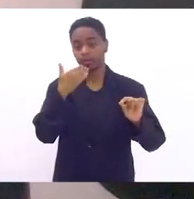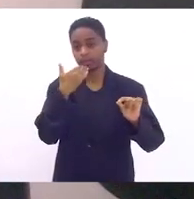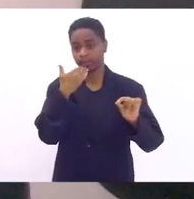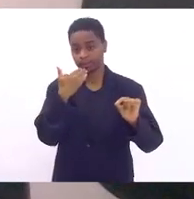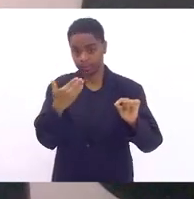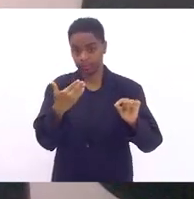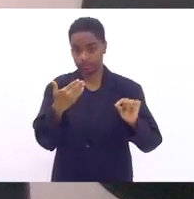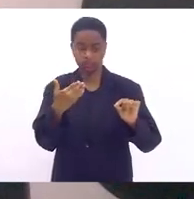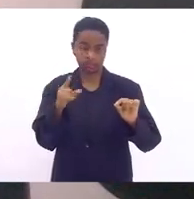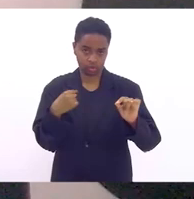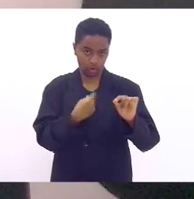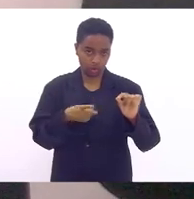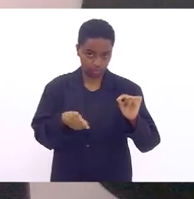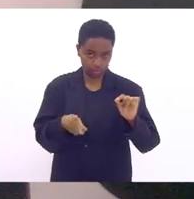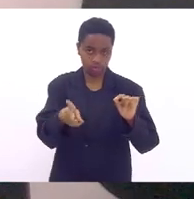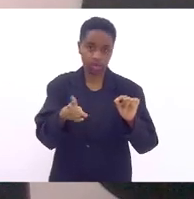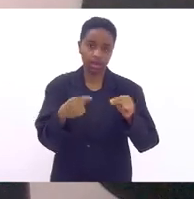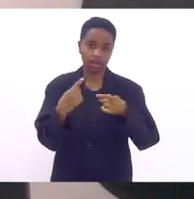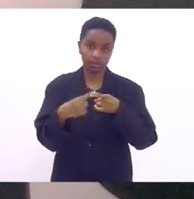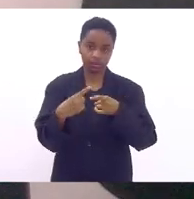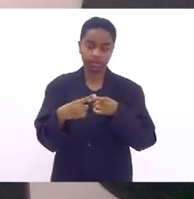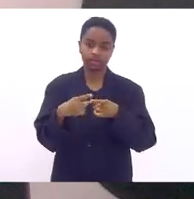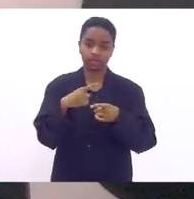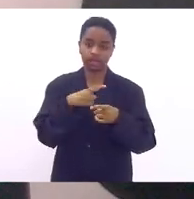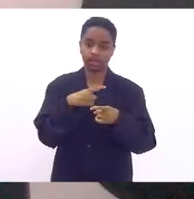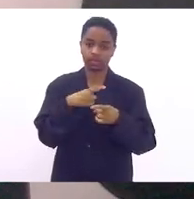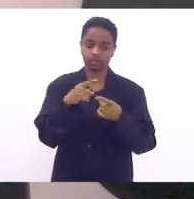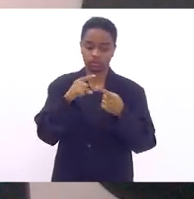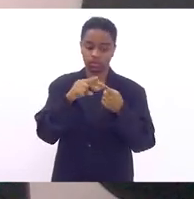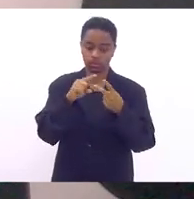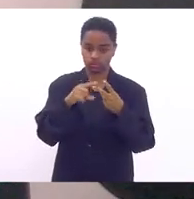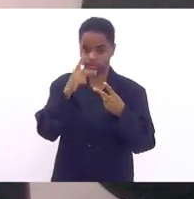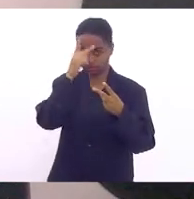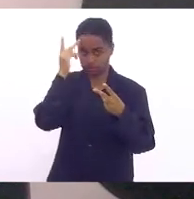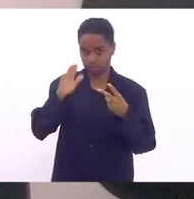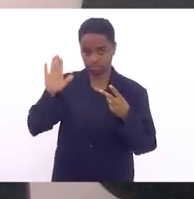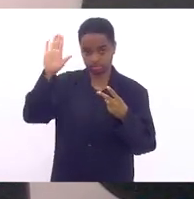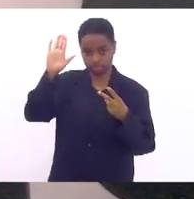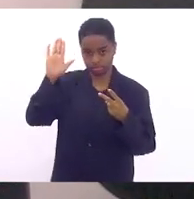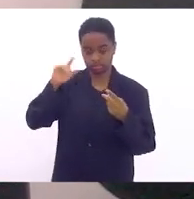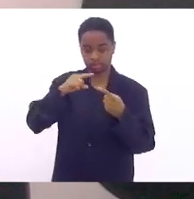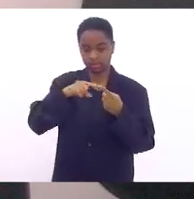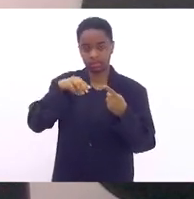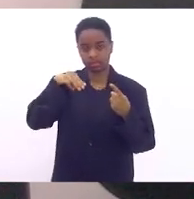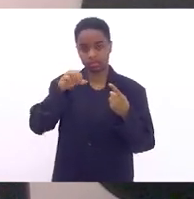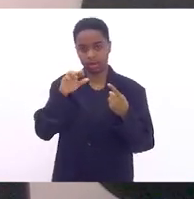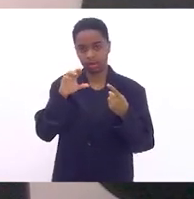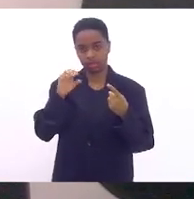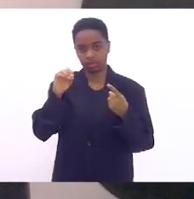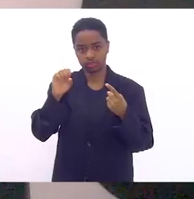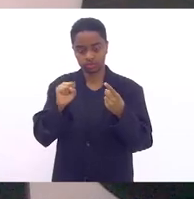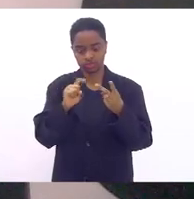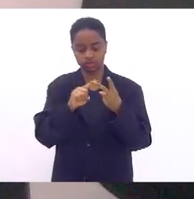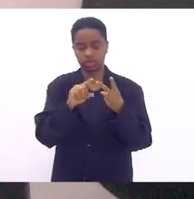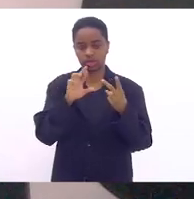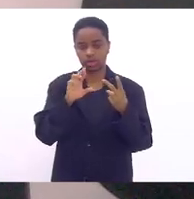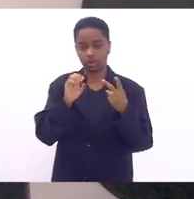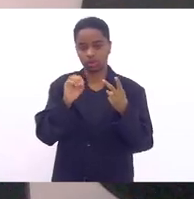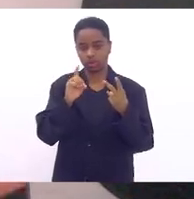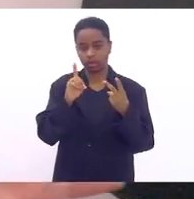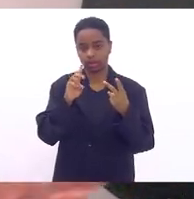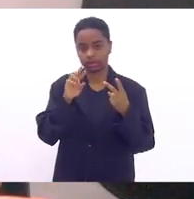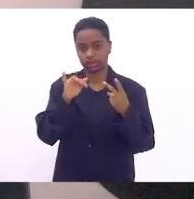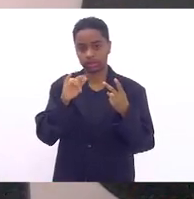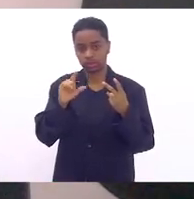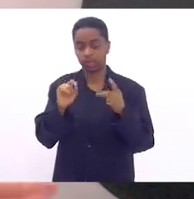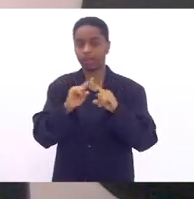nós vamos continuar porque ainda tem inscrito mais duas pessoas o Marcos soalheiro e também o Rodrigo Santiago da firjan só